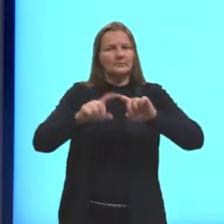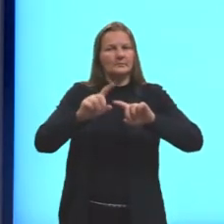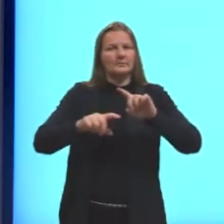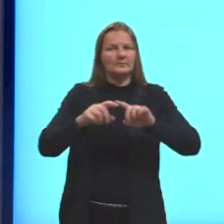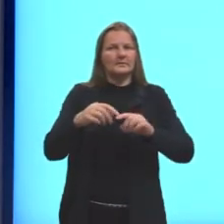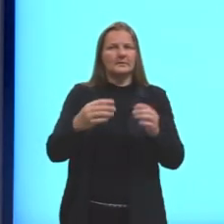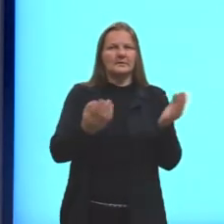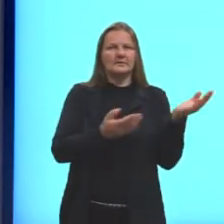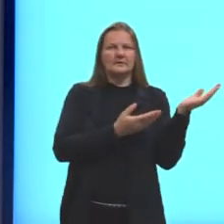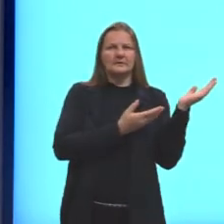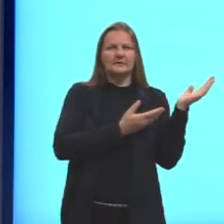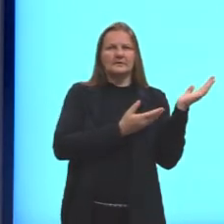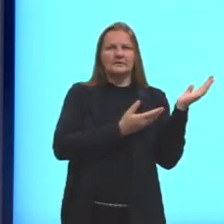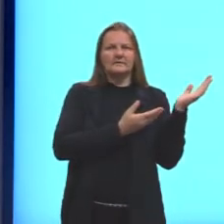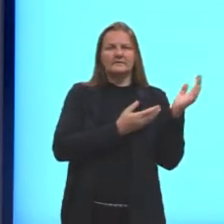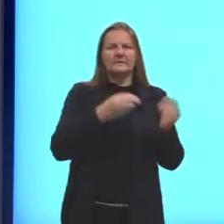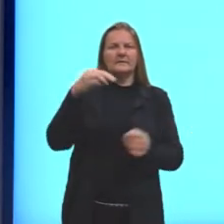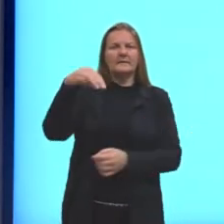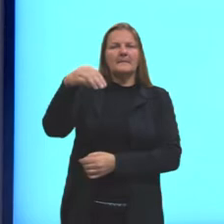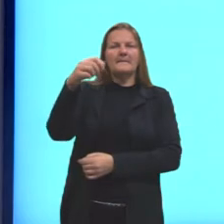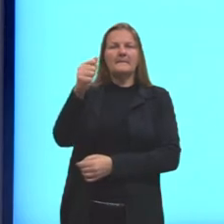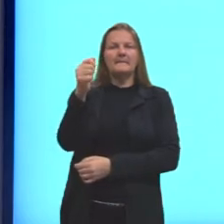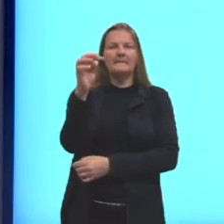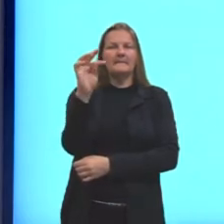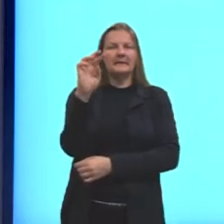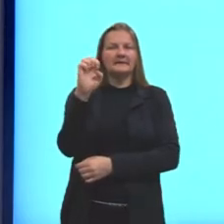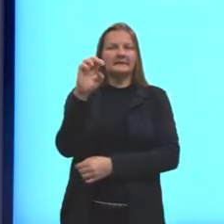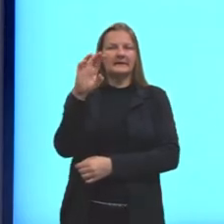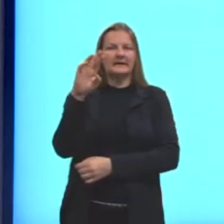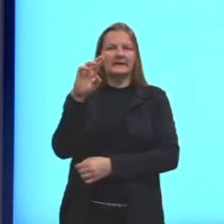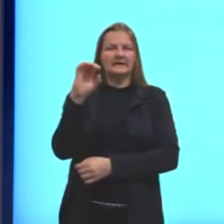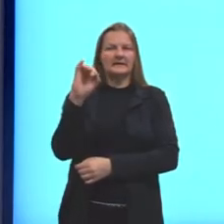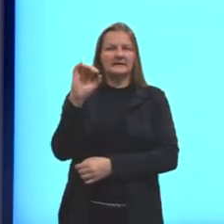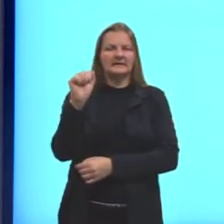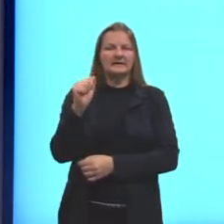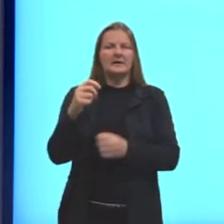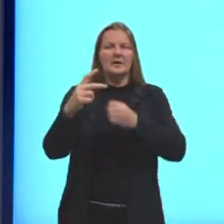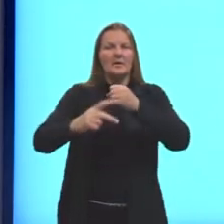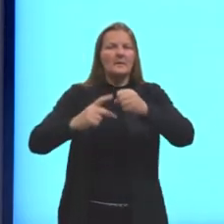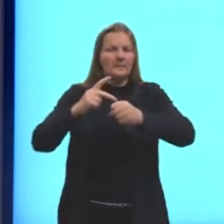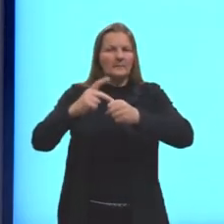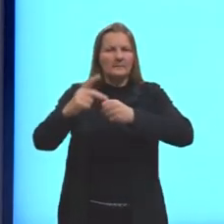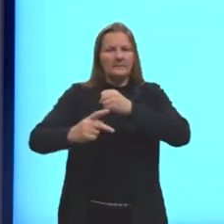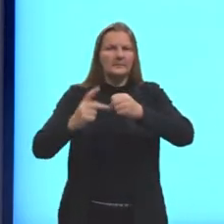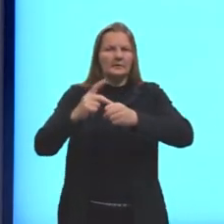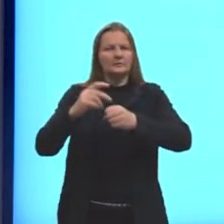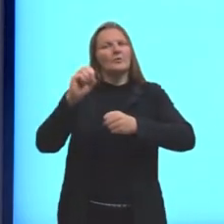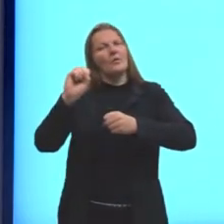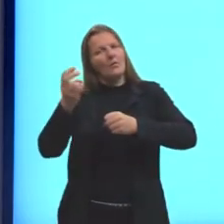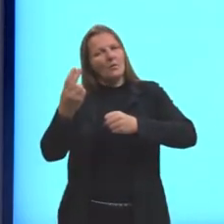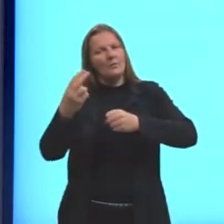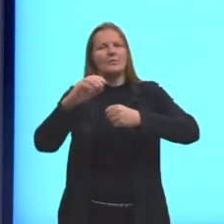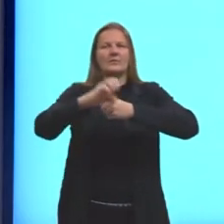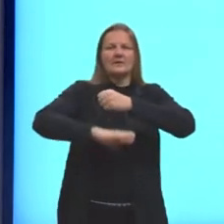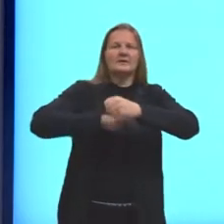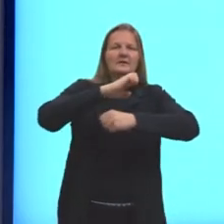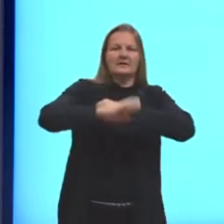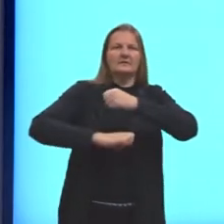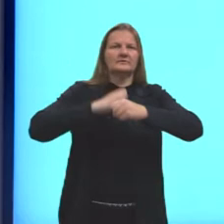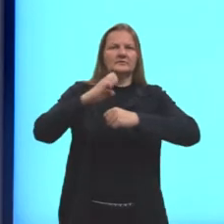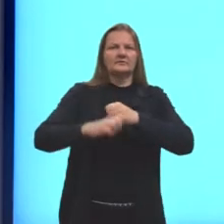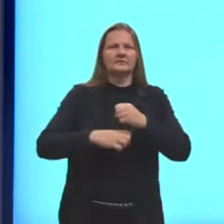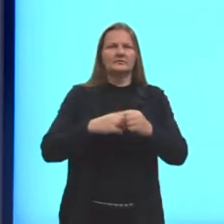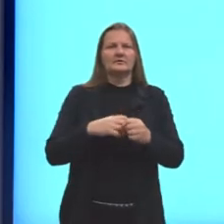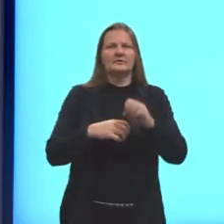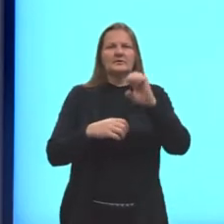tenho aqui geralmente a gente usa então quantidade de prótons ou elétrons né aqui a carga